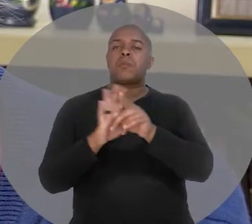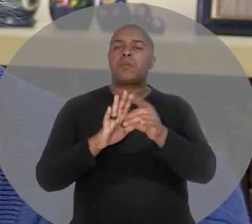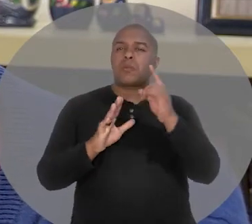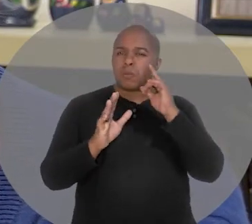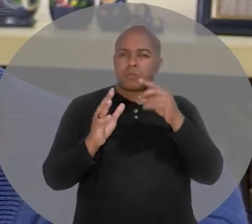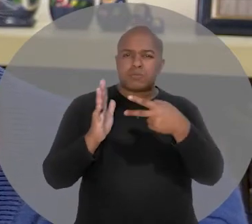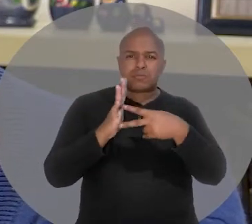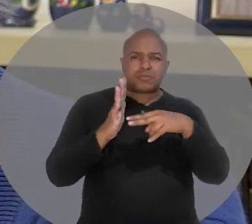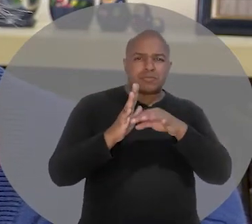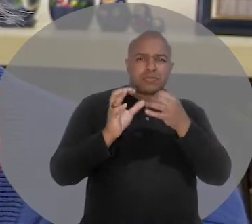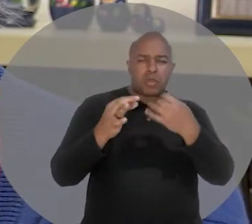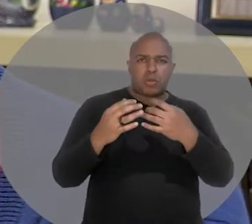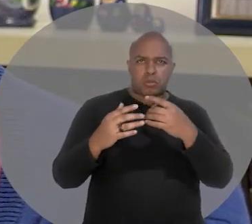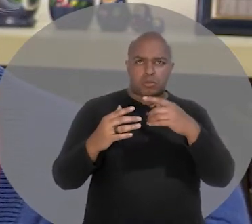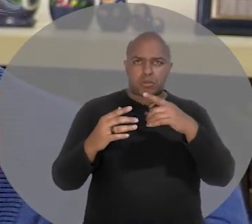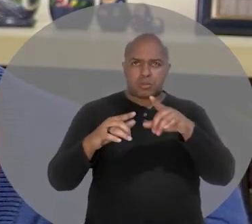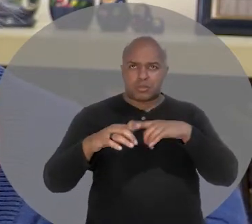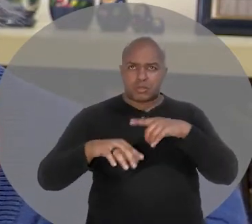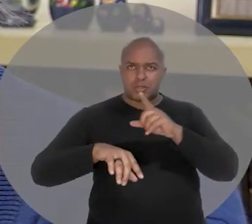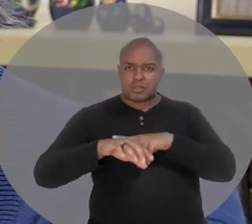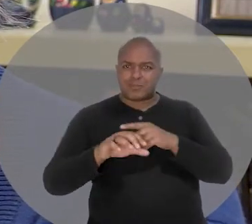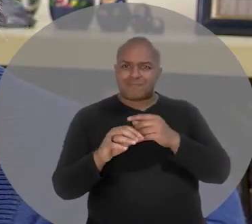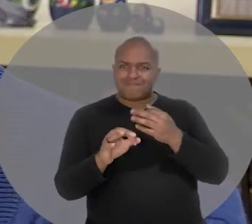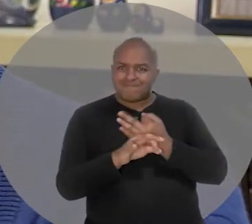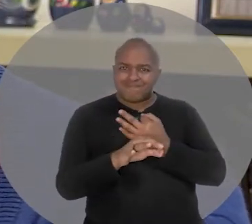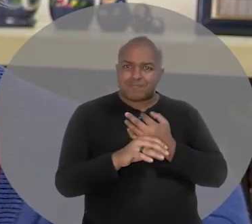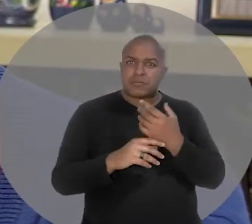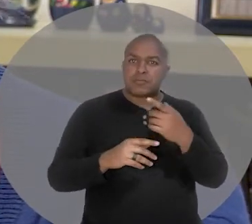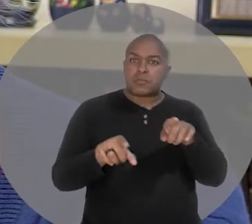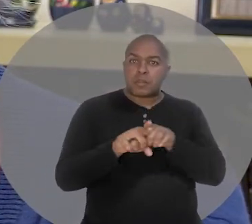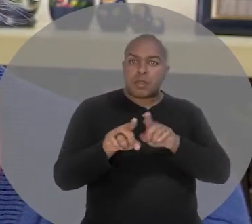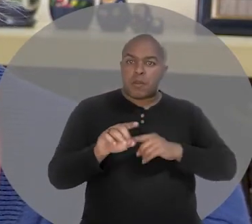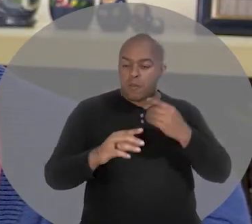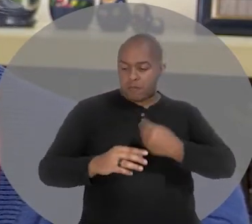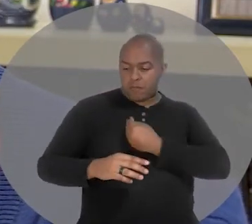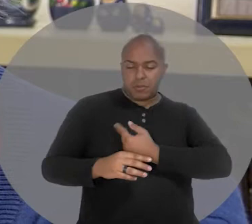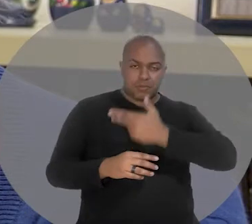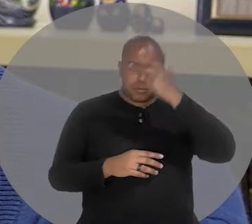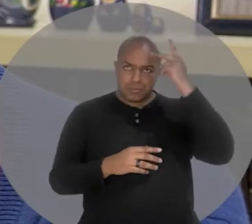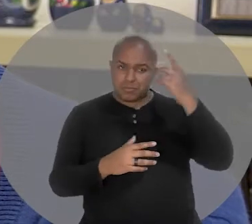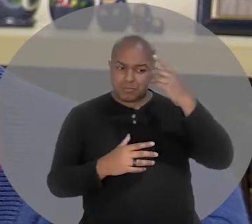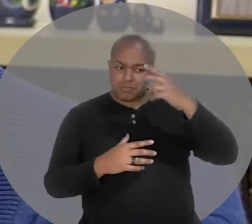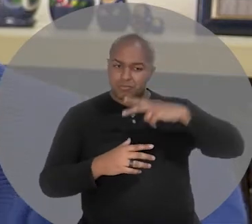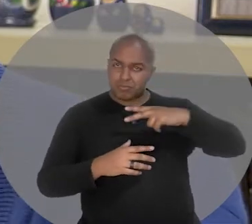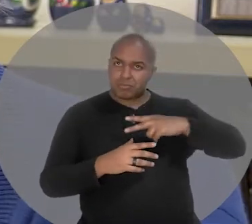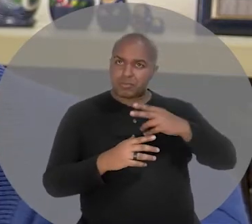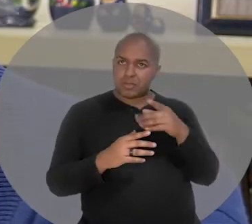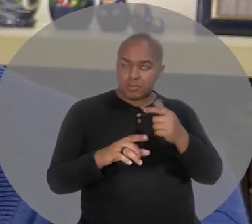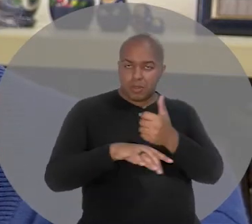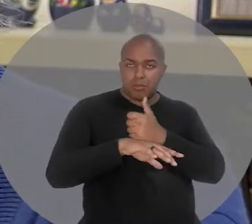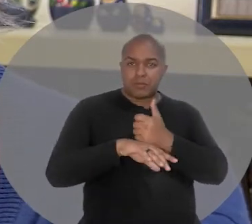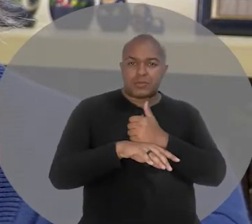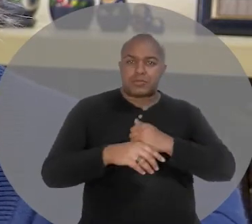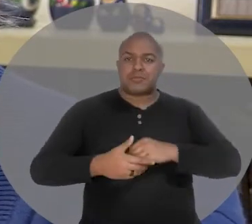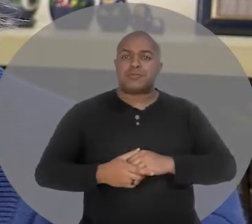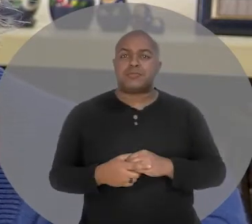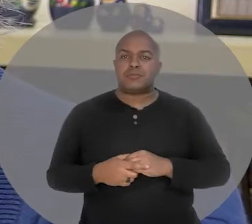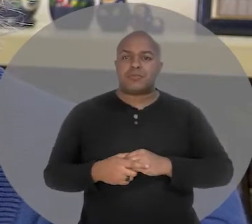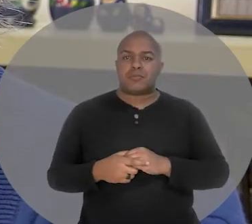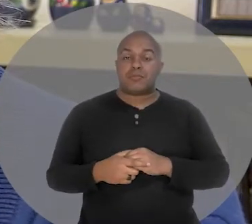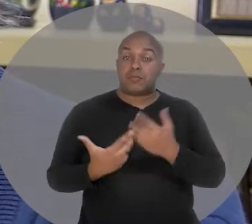muito significativo, muito intenso, tanto na vida pessoal quanto na profissional,